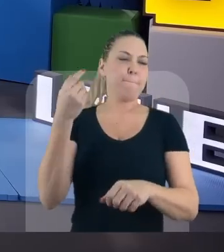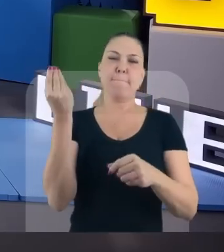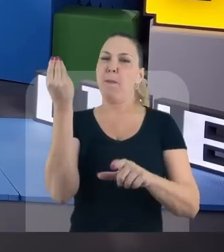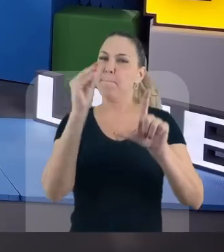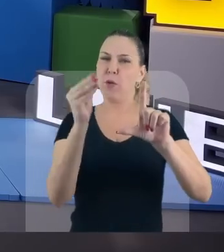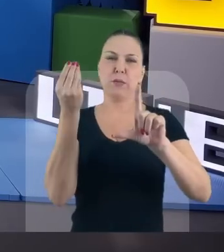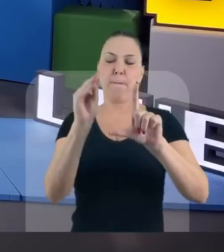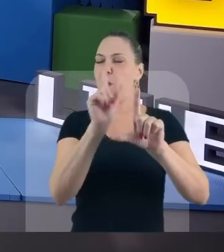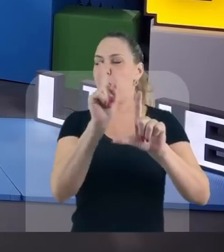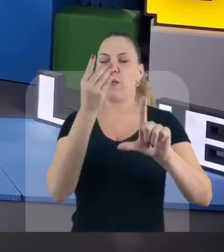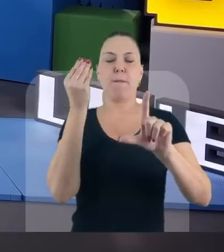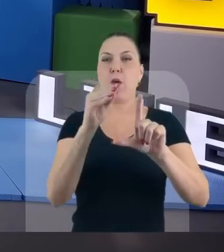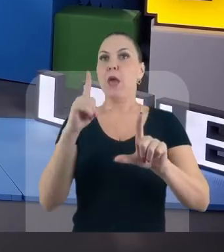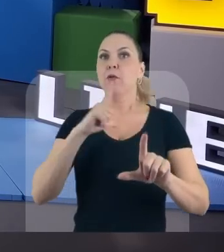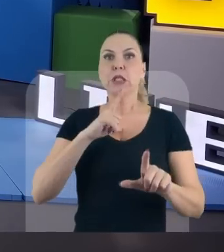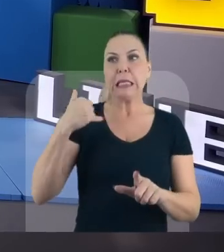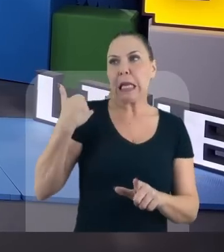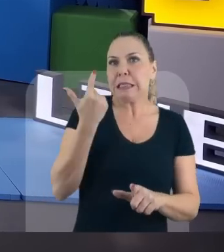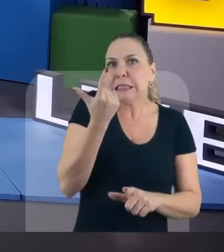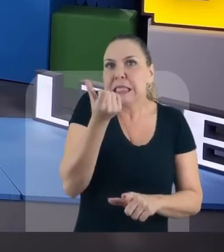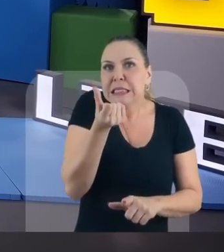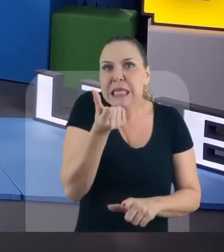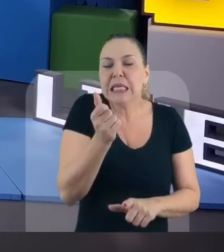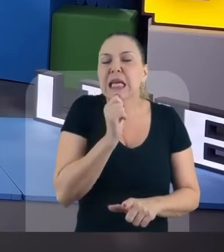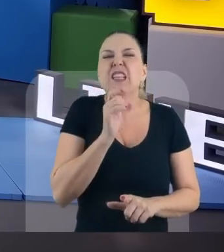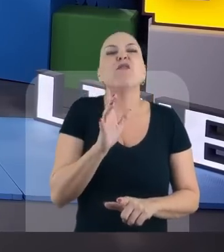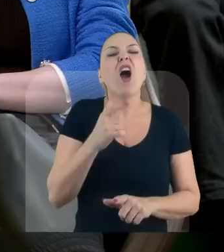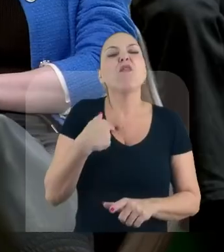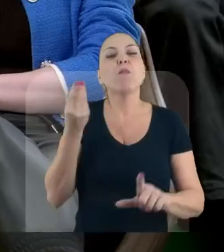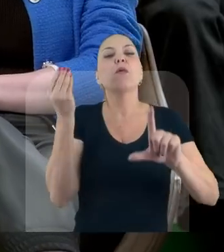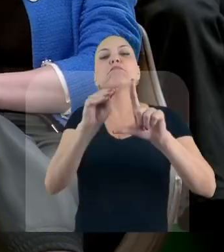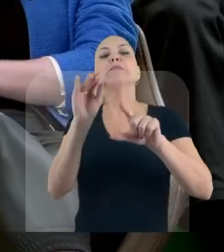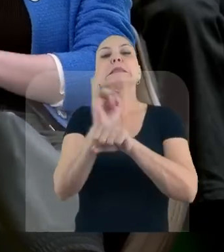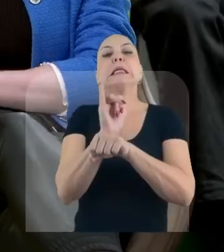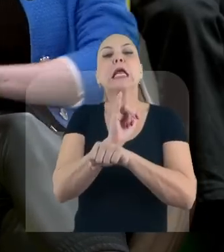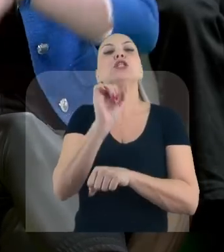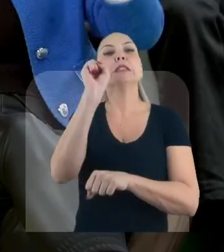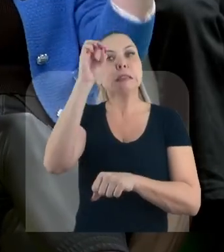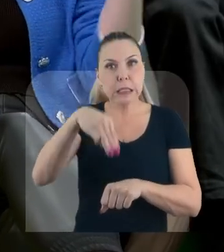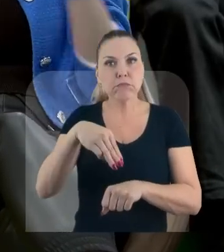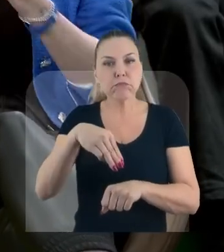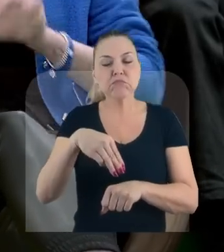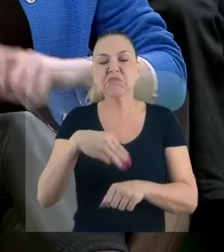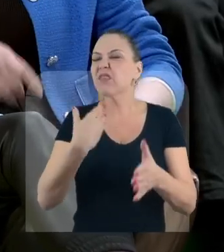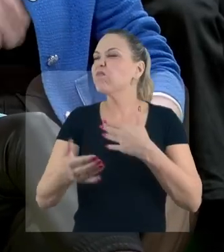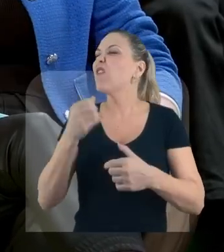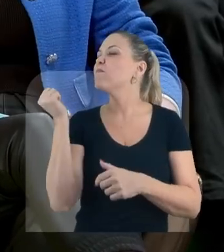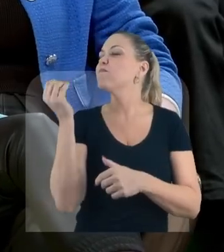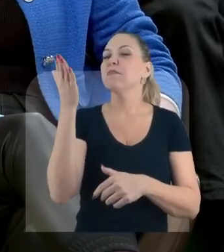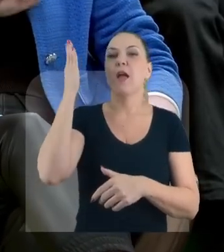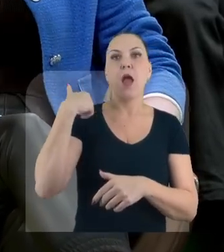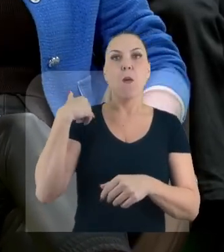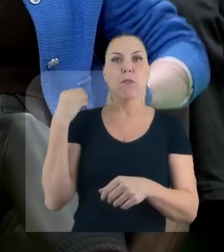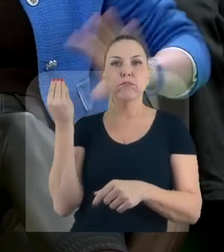falou, não posta. Eu tinha 16 anos, eu era uma menina, uma criança ainda. Falei, quer saber, eu vou postar. Dane-se. Postei